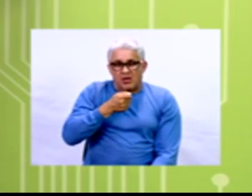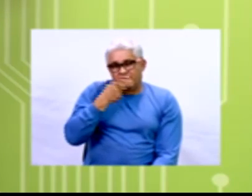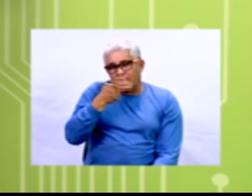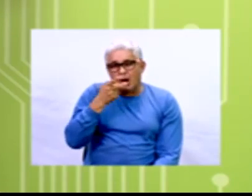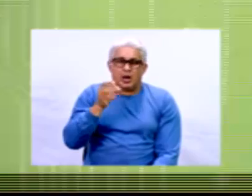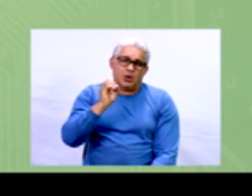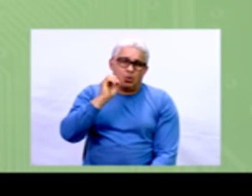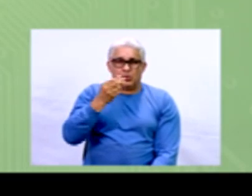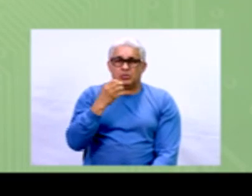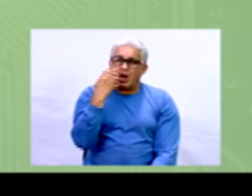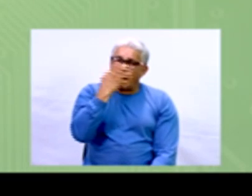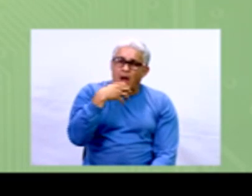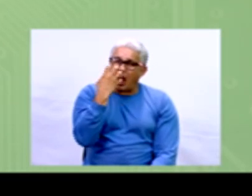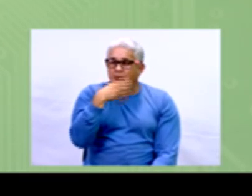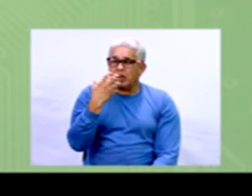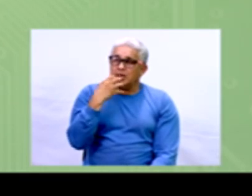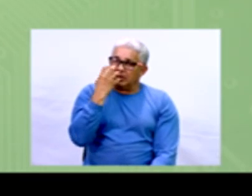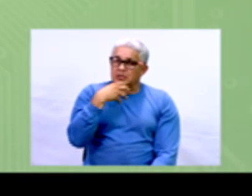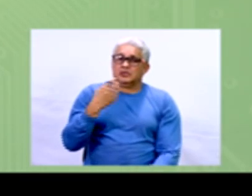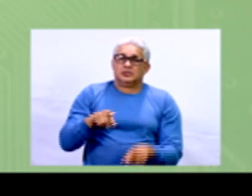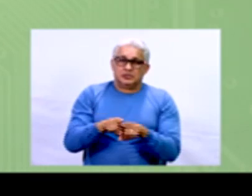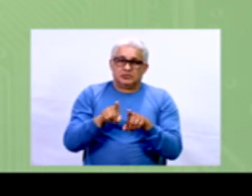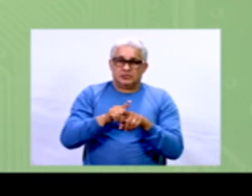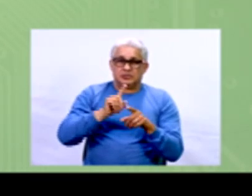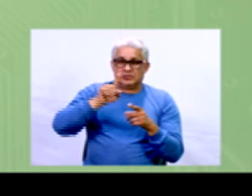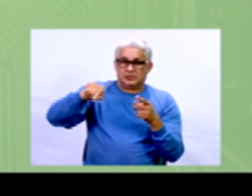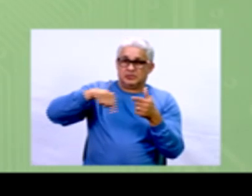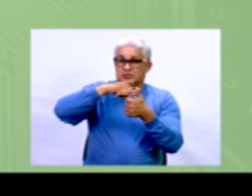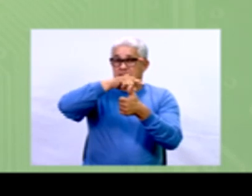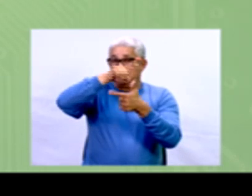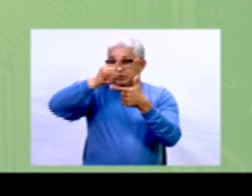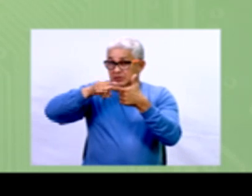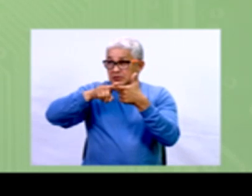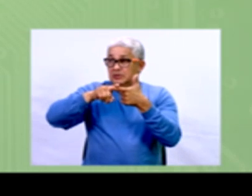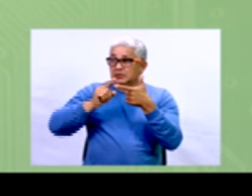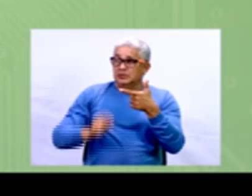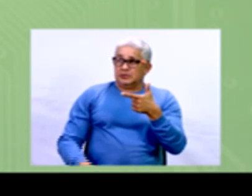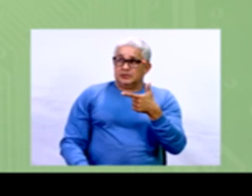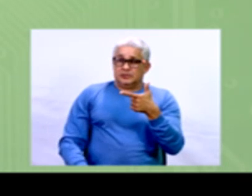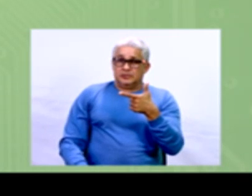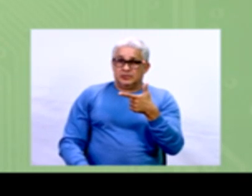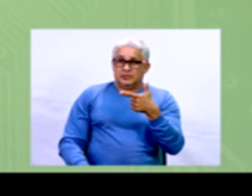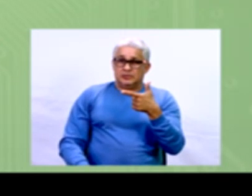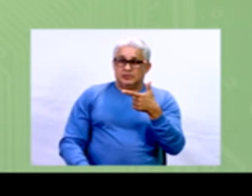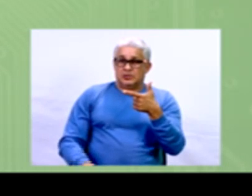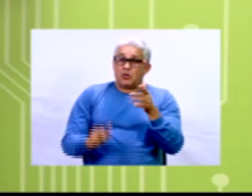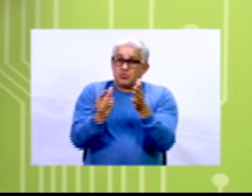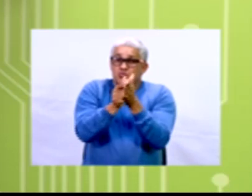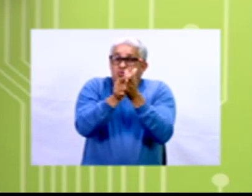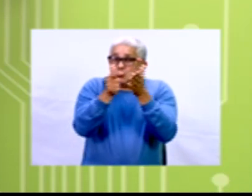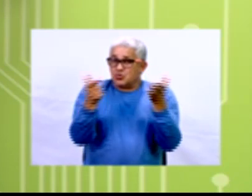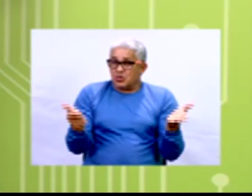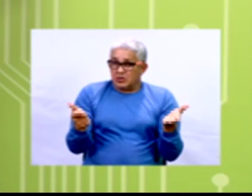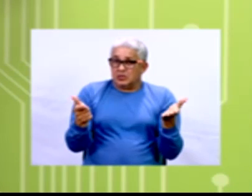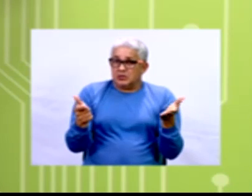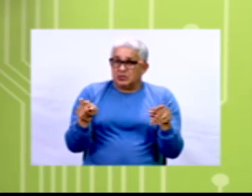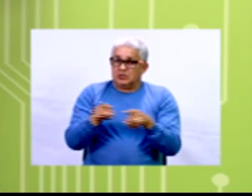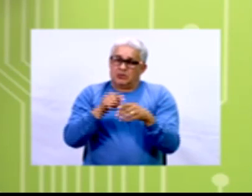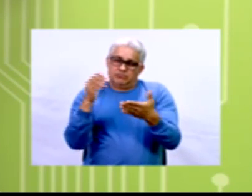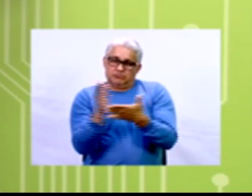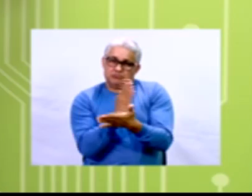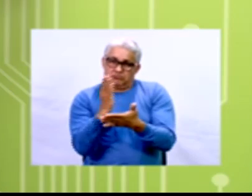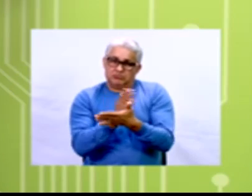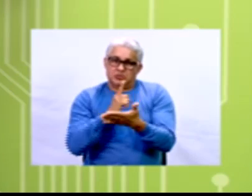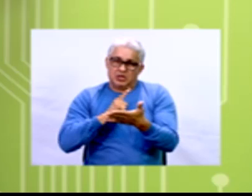né? Depois, nós temos aqui a mídia impressa, que era através dos jornais, das revistas, onde eu tenho